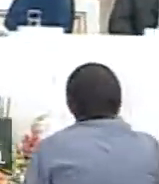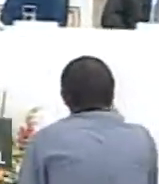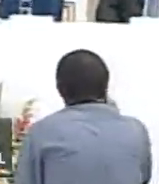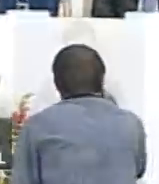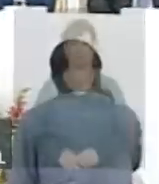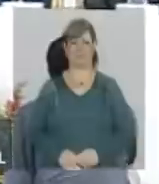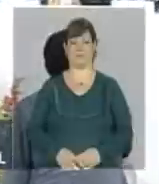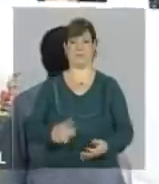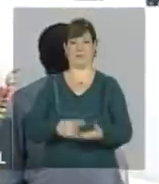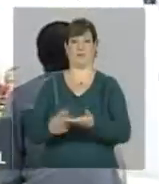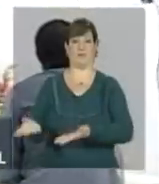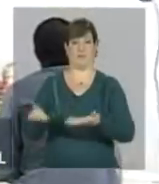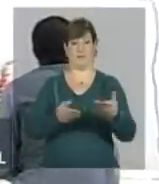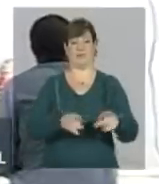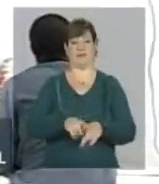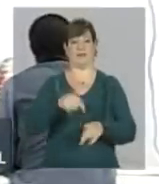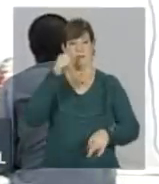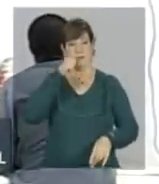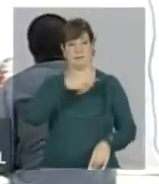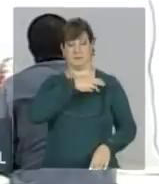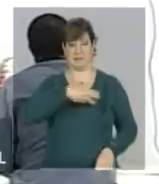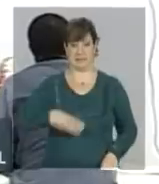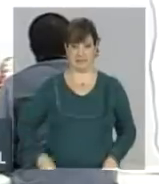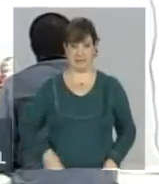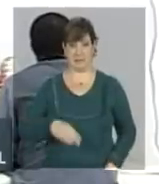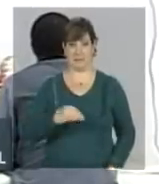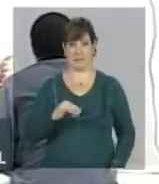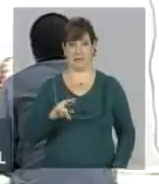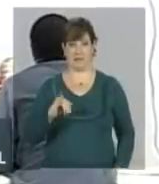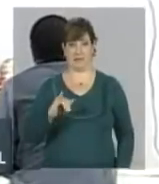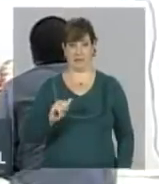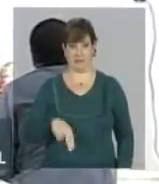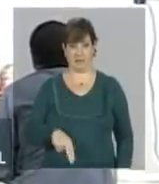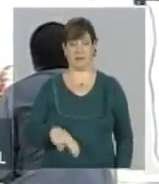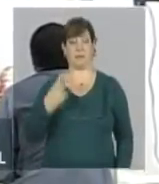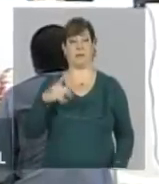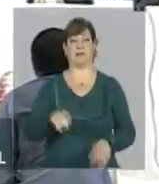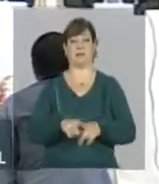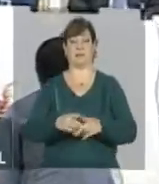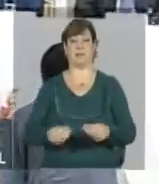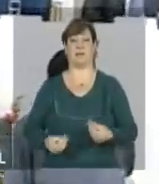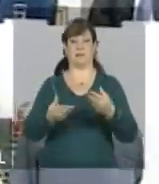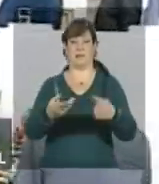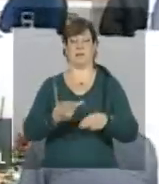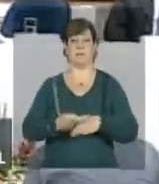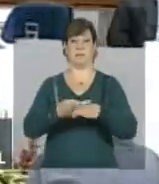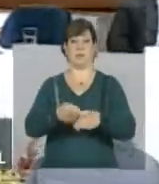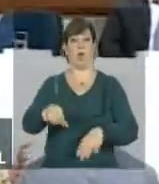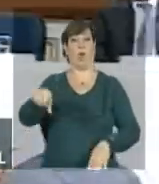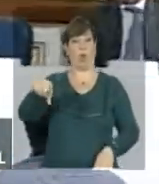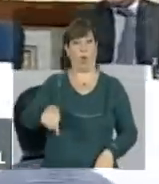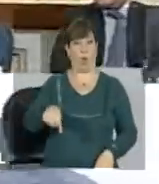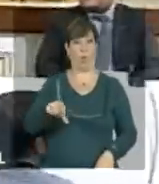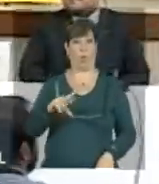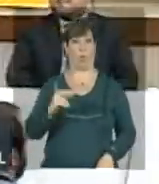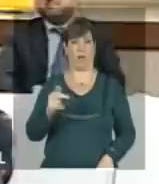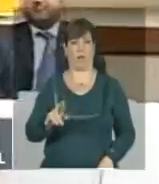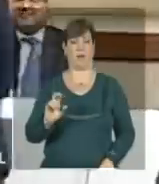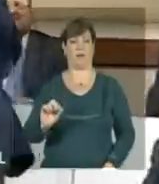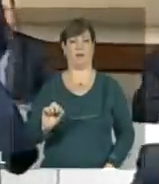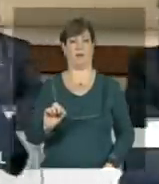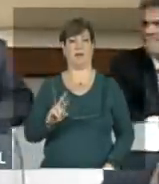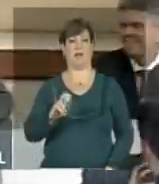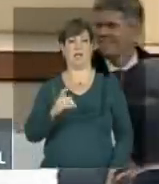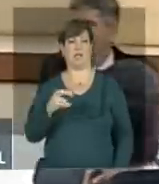Convidamos também a ministra do Planejamento, Orçamento e Gestão, Miriam Belchior, para também fazer a entrega do 9º lugar, Registro de